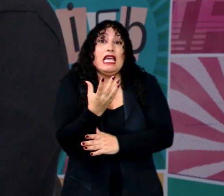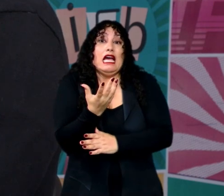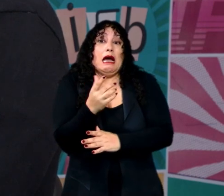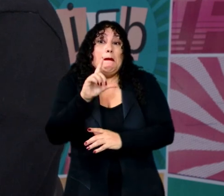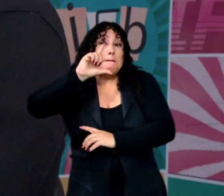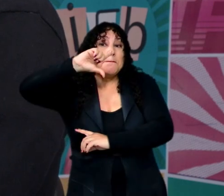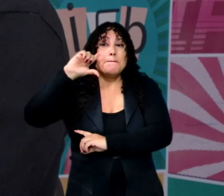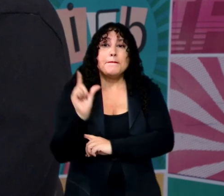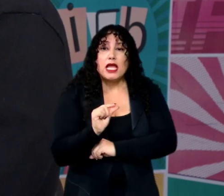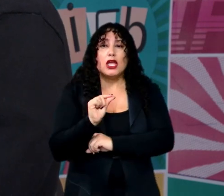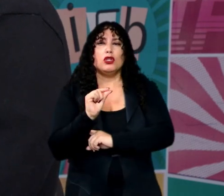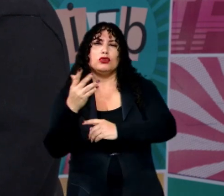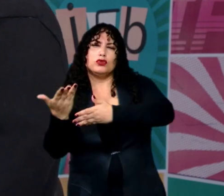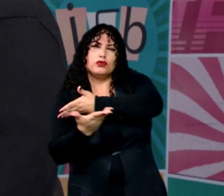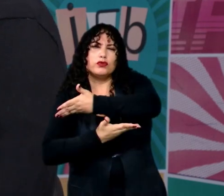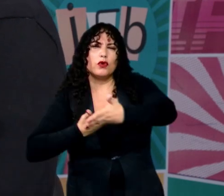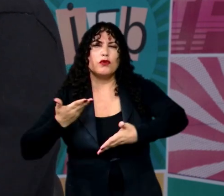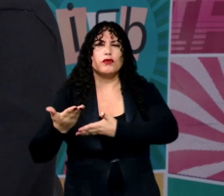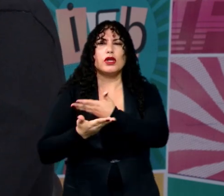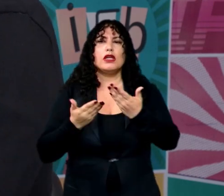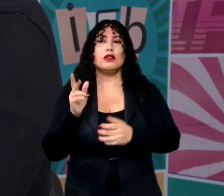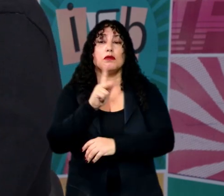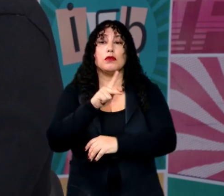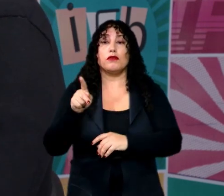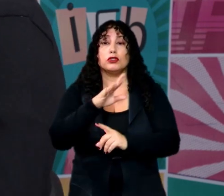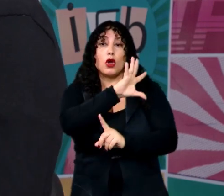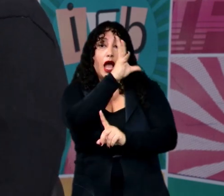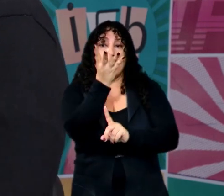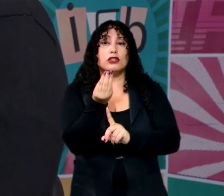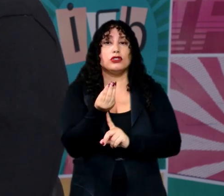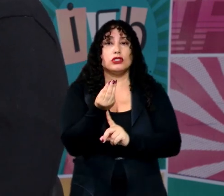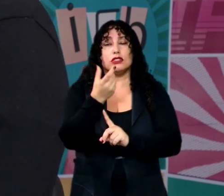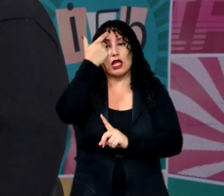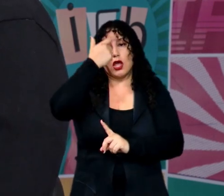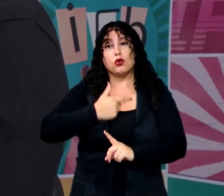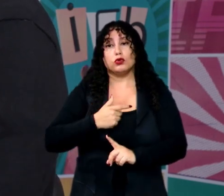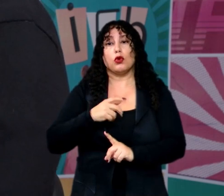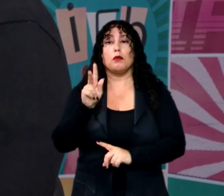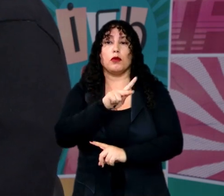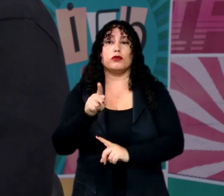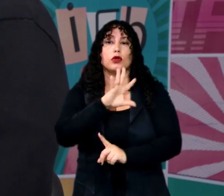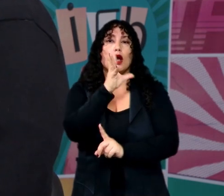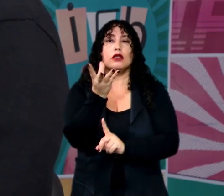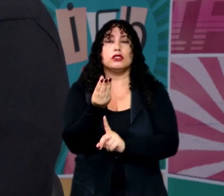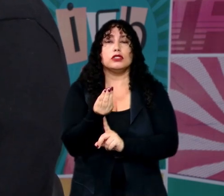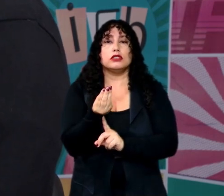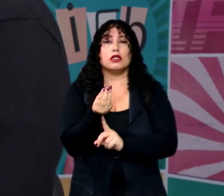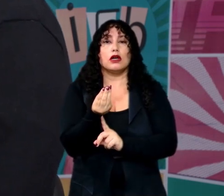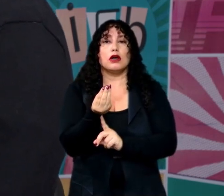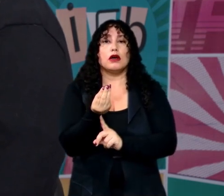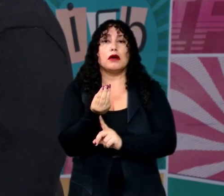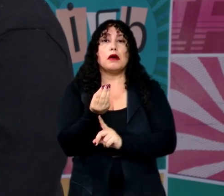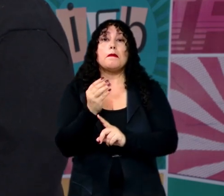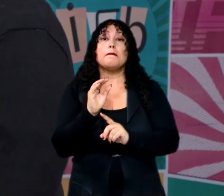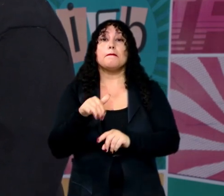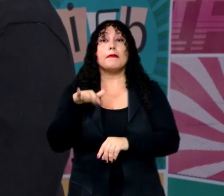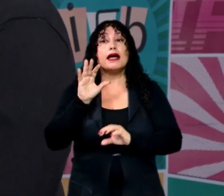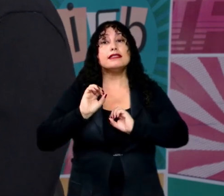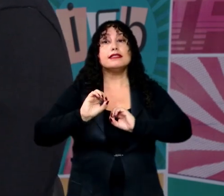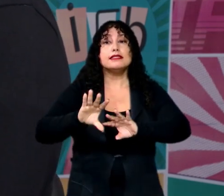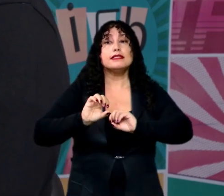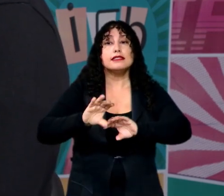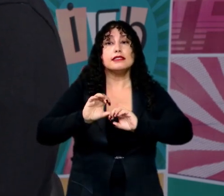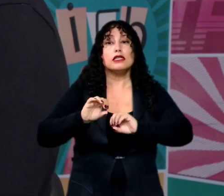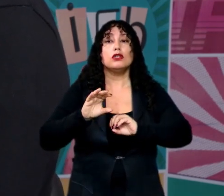menos envolvido com a nossa arte, a não ser que a gente vire professor artista. Eu não considero um professor artista, por exemplo. Mas eu dou mais aula do que